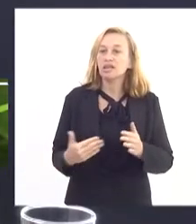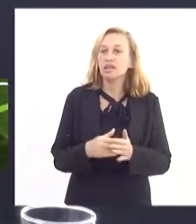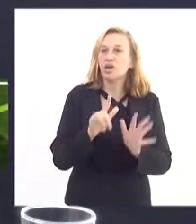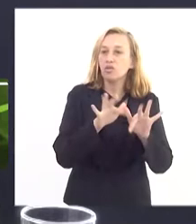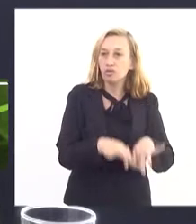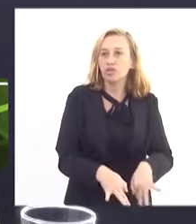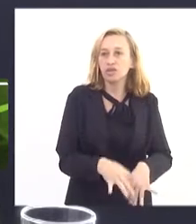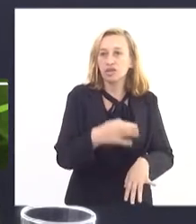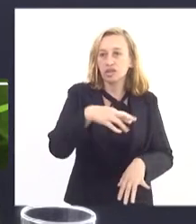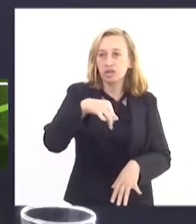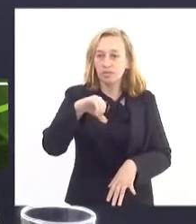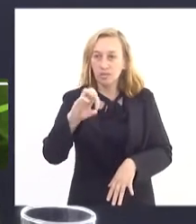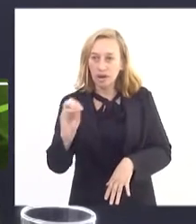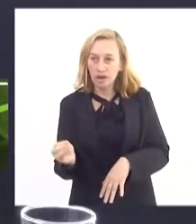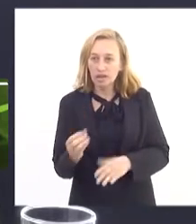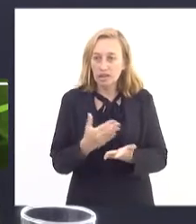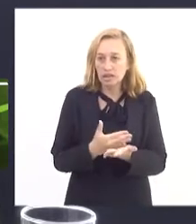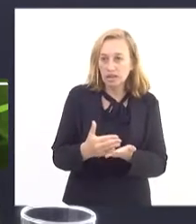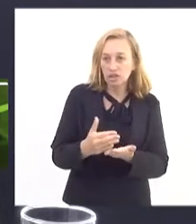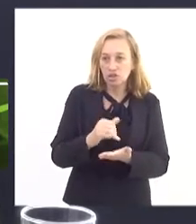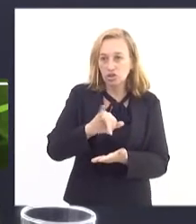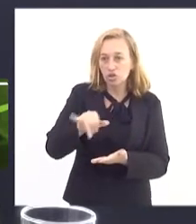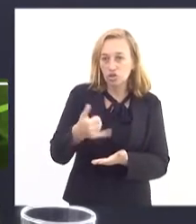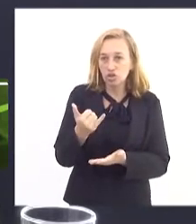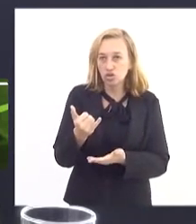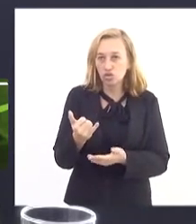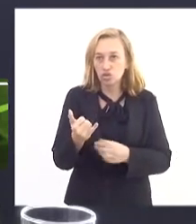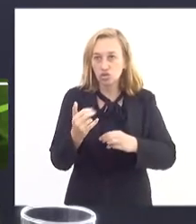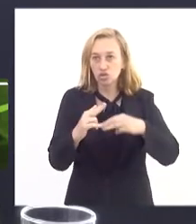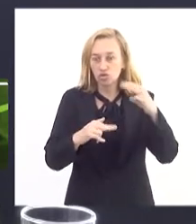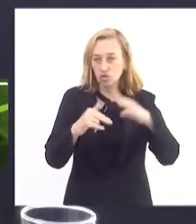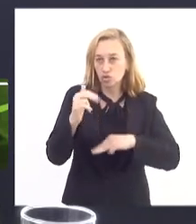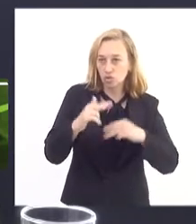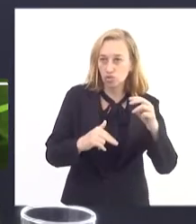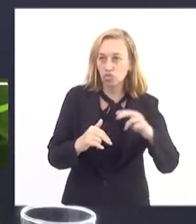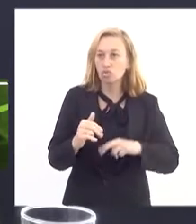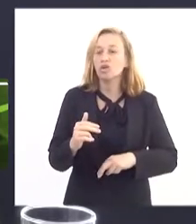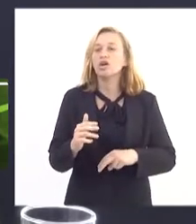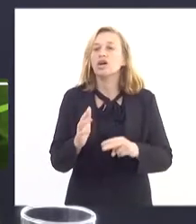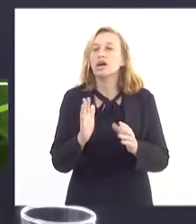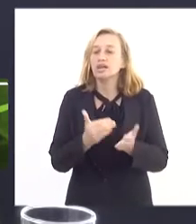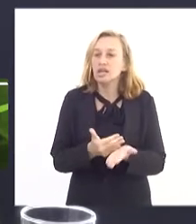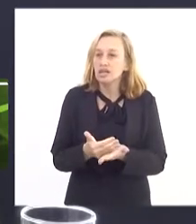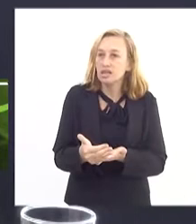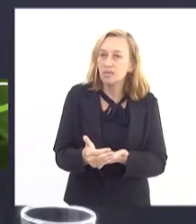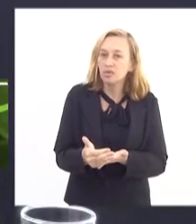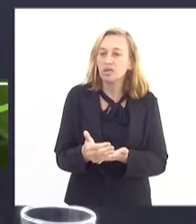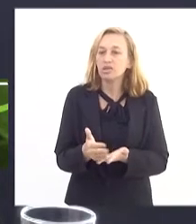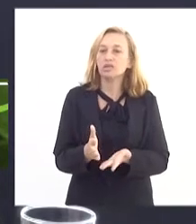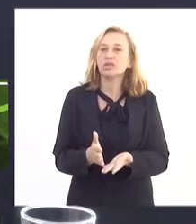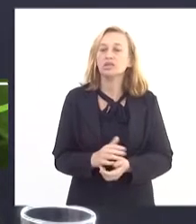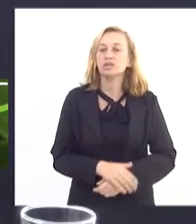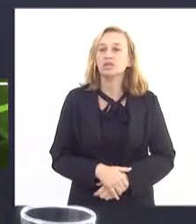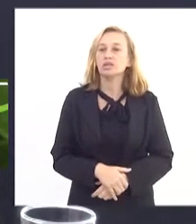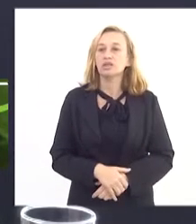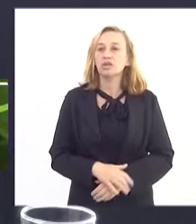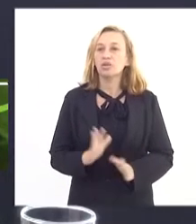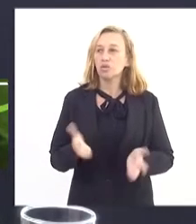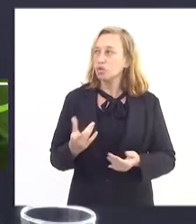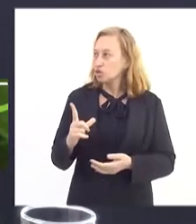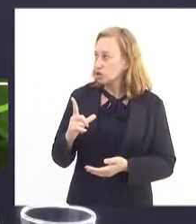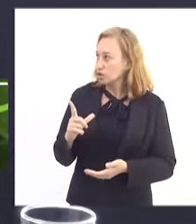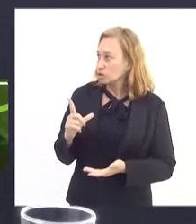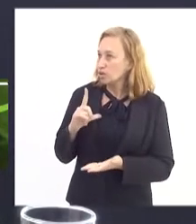final de maio, início de junho, mais ou menos. E agora, essa semana, nós estamos iniciando, inclusive hoje está tendo até o